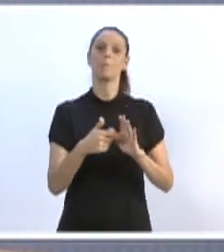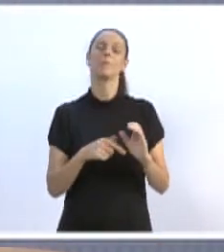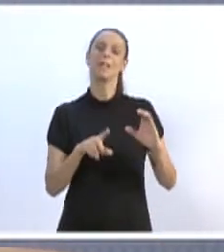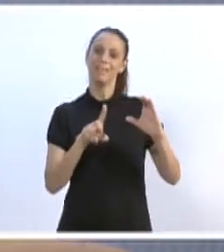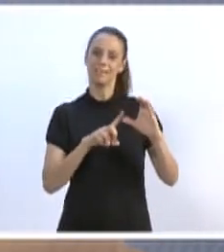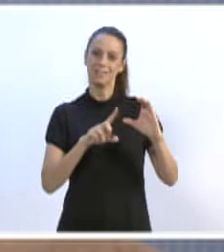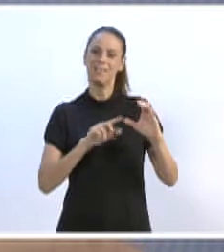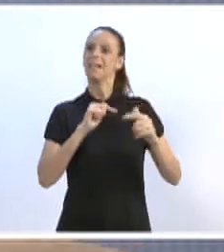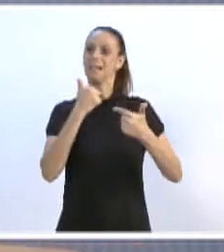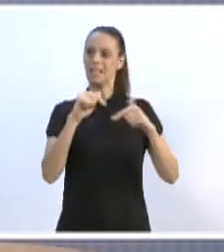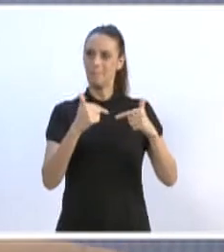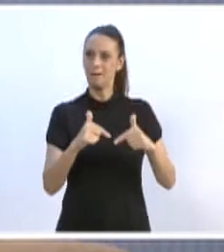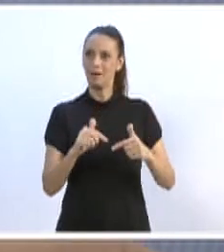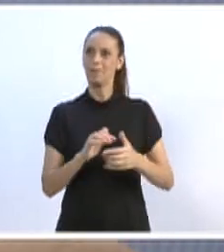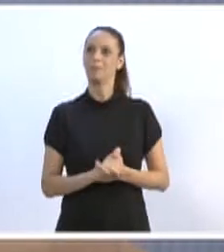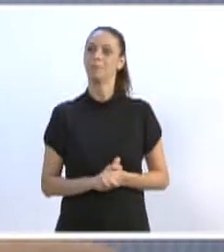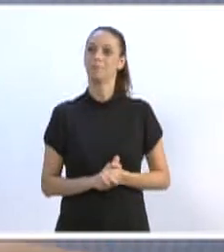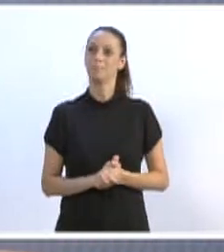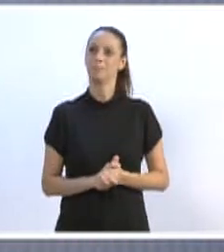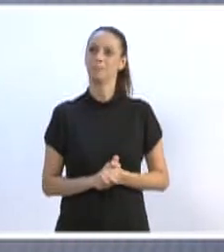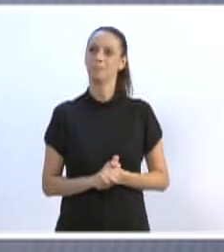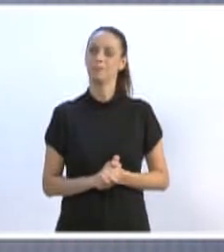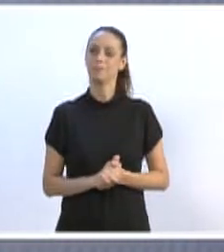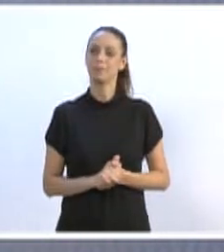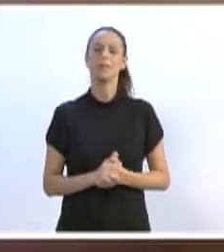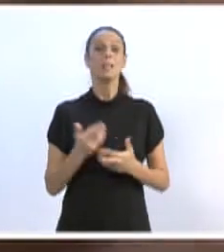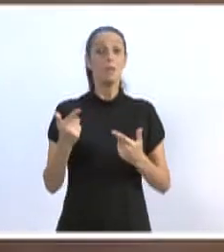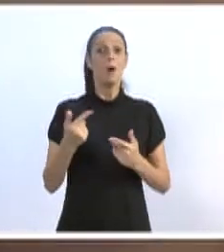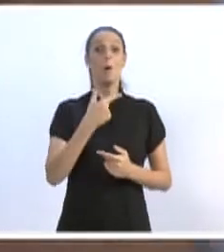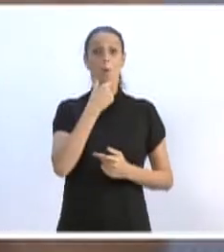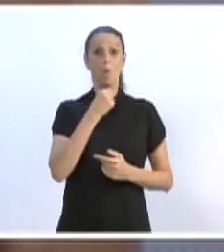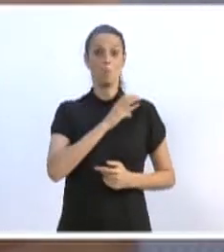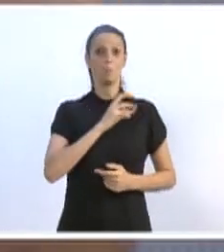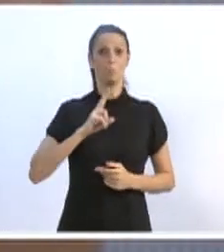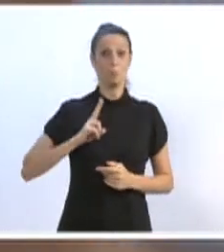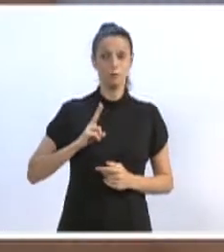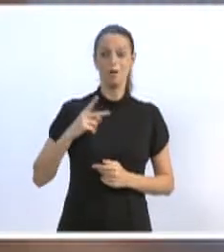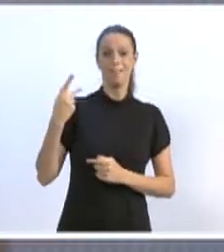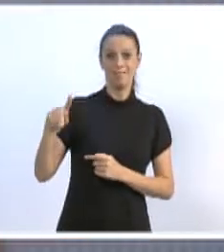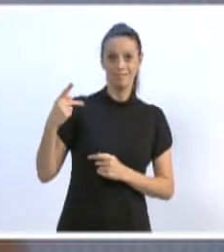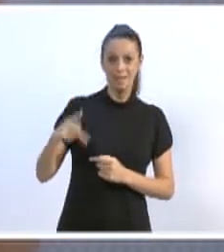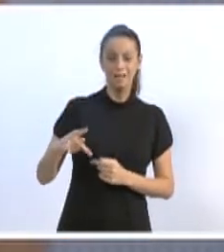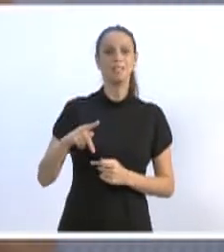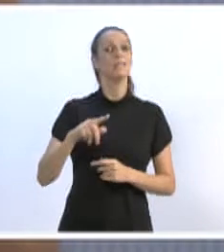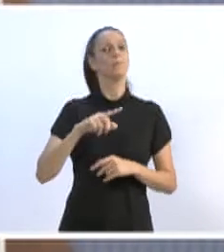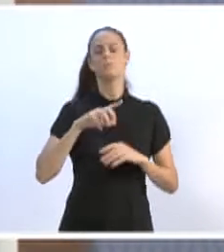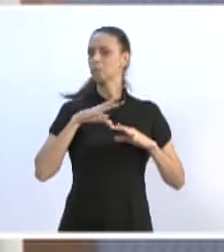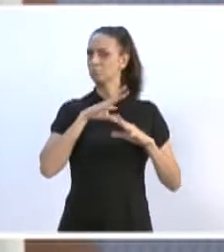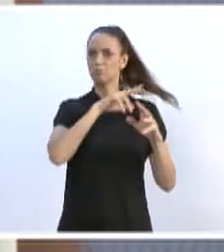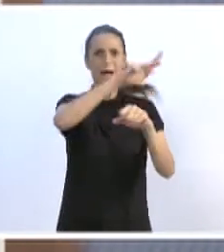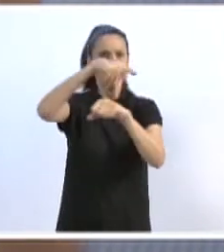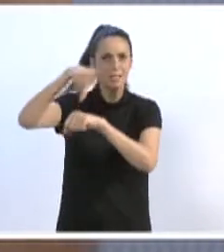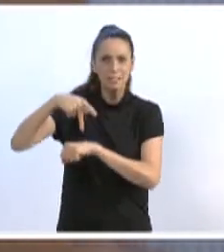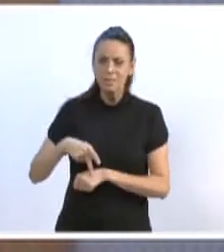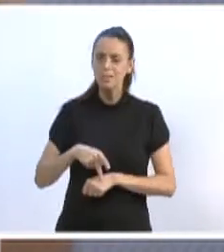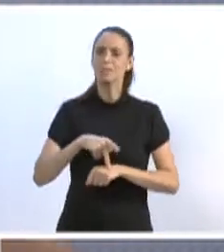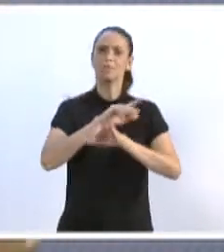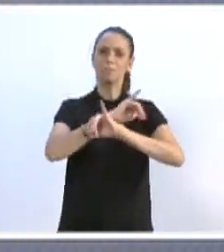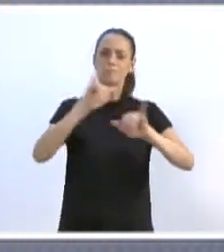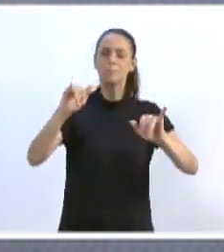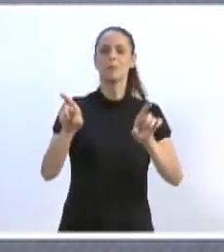aqui a capa do livro e agora a abertura de um capítulo que de fato é uma obra de arte belíssima do artista daqui, do Pita